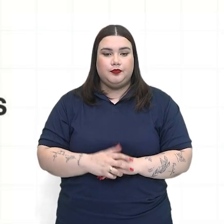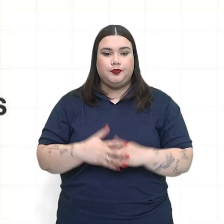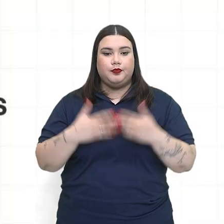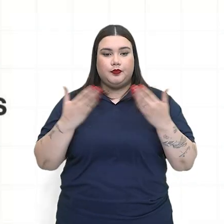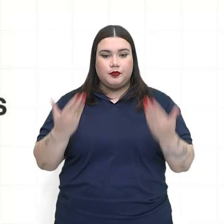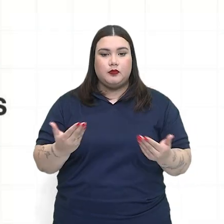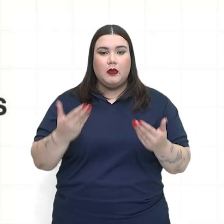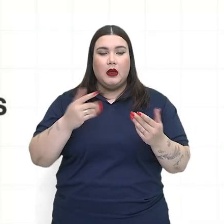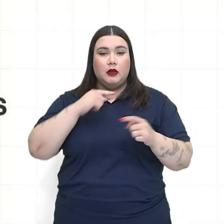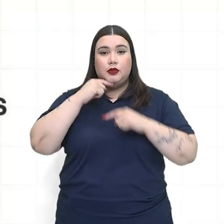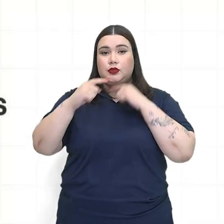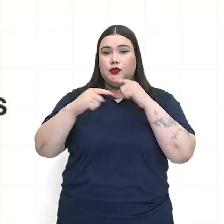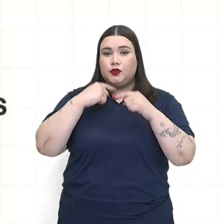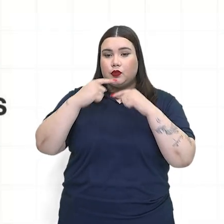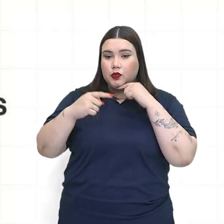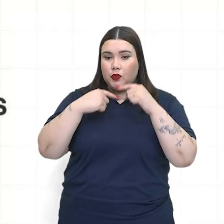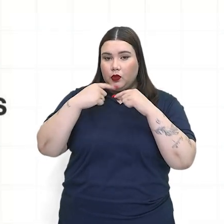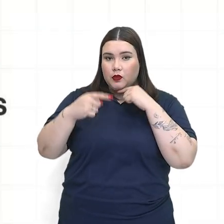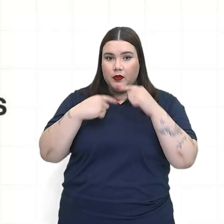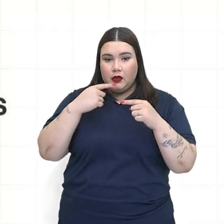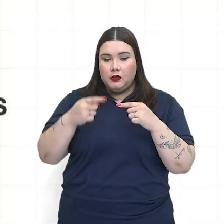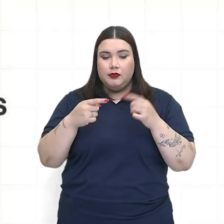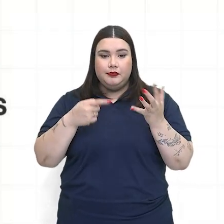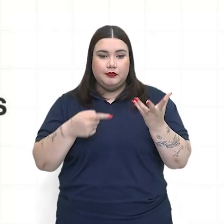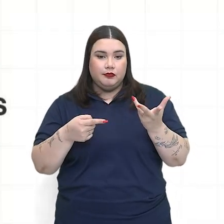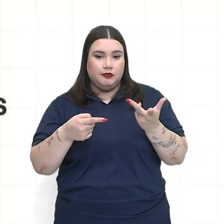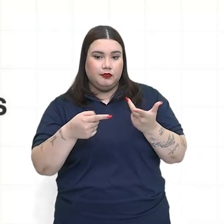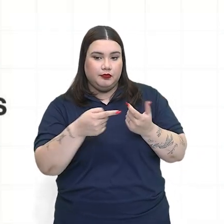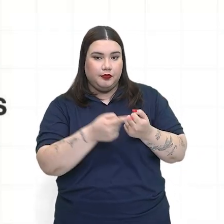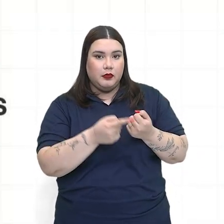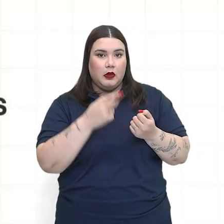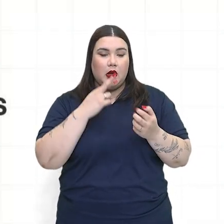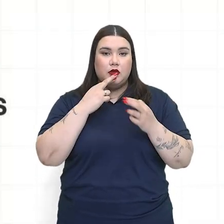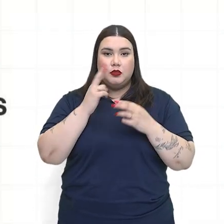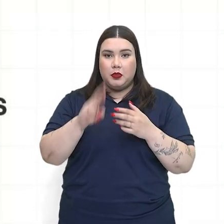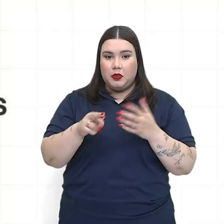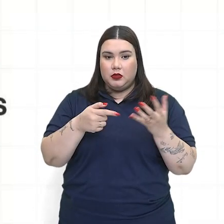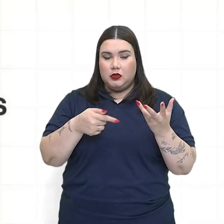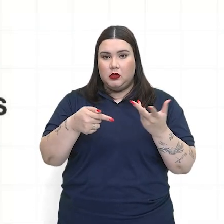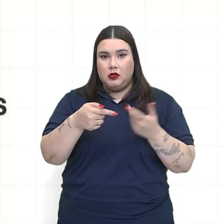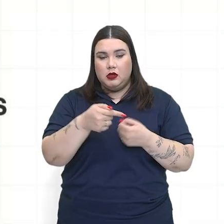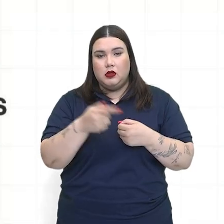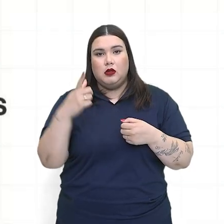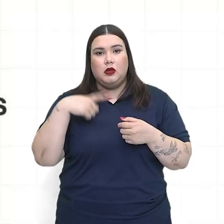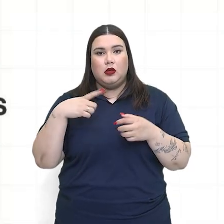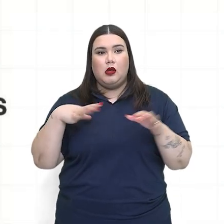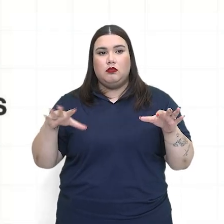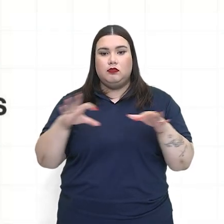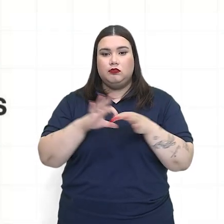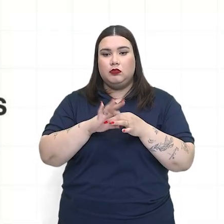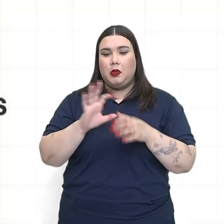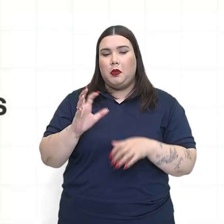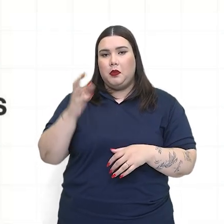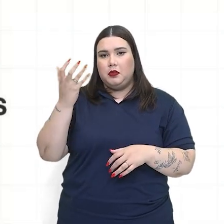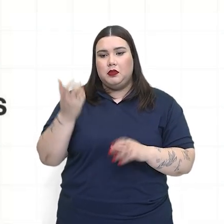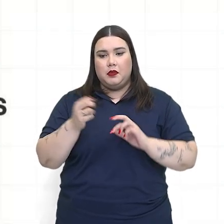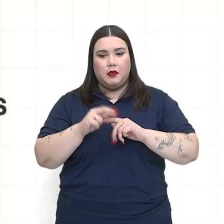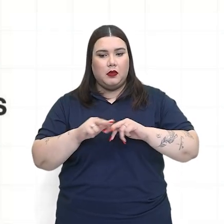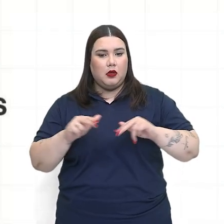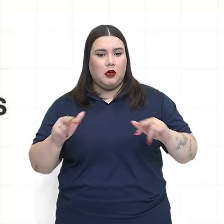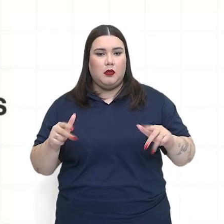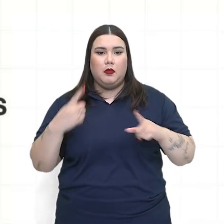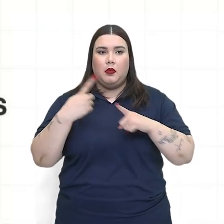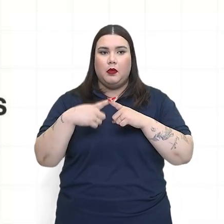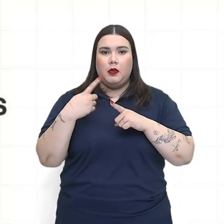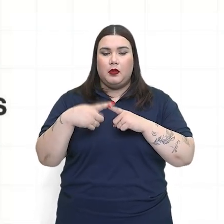Esses questionamentos também, a resposta desses questionamentos vão acontecer de maneira bem diversificada,